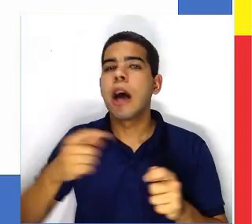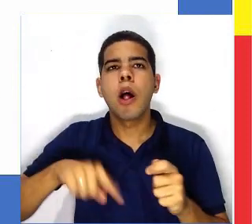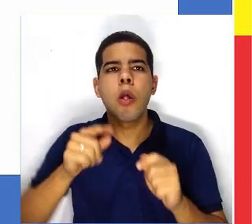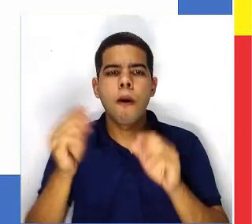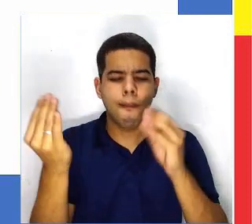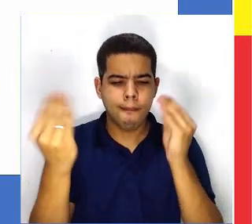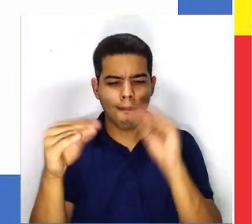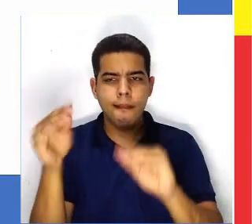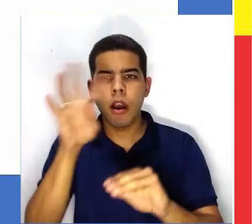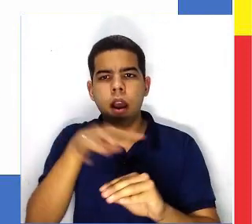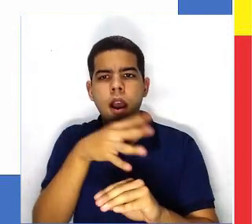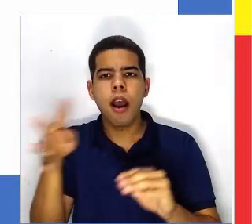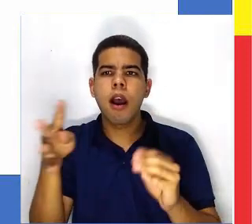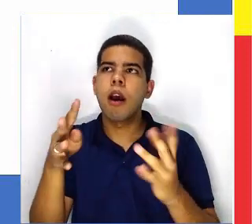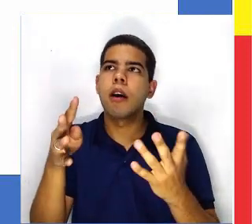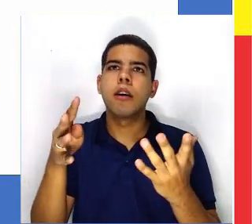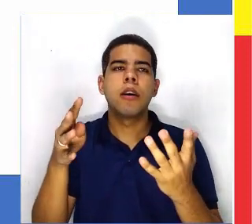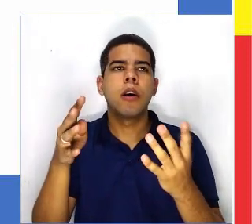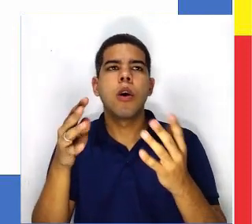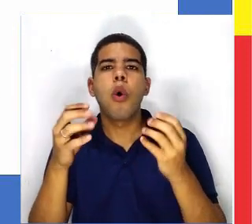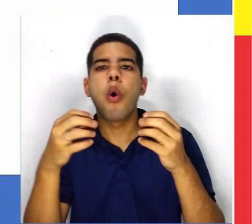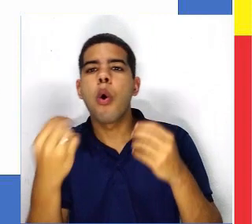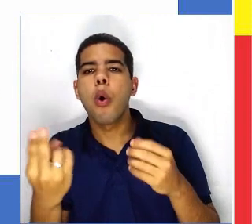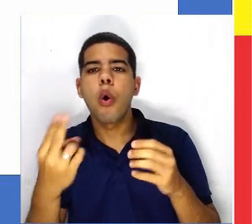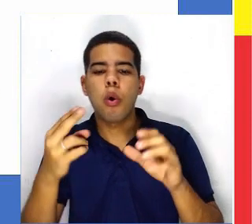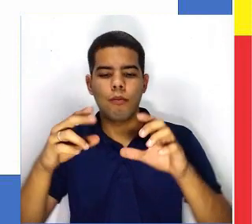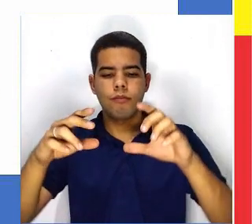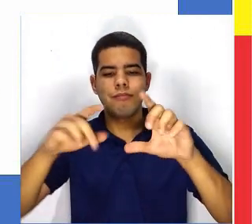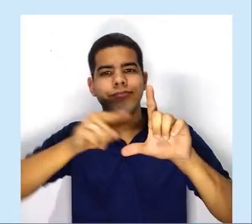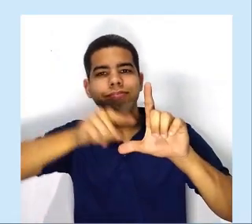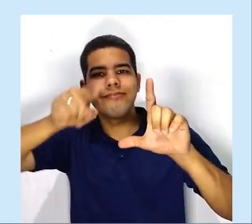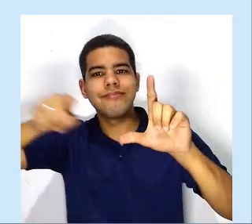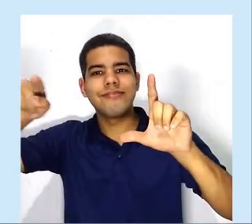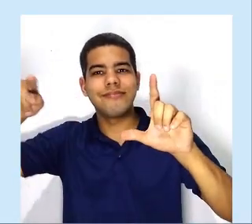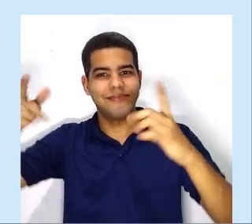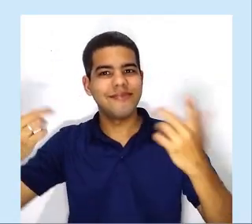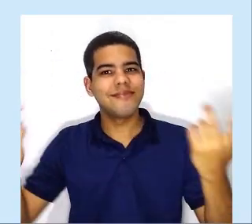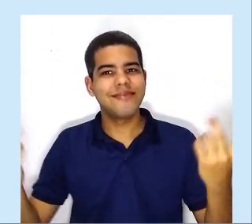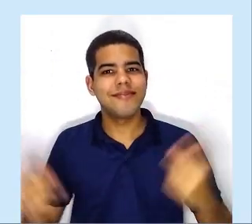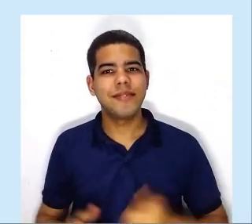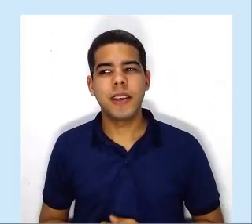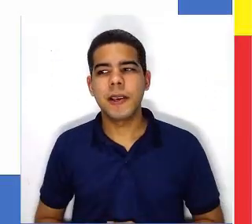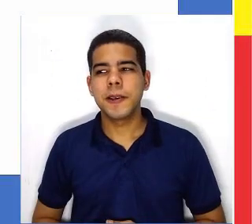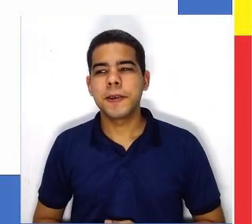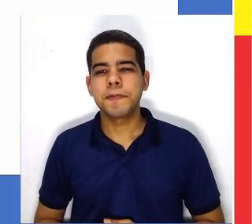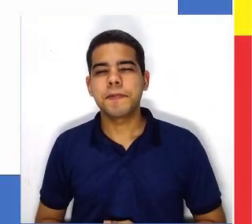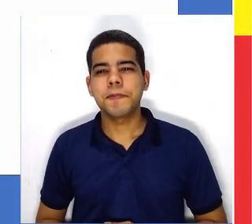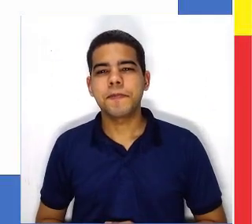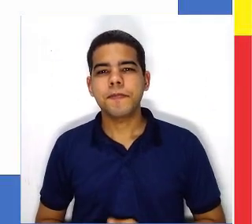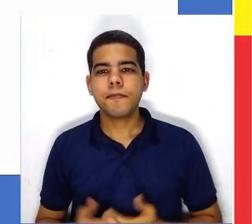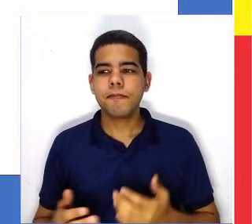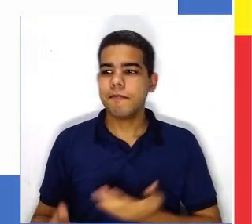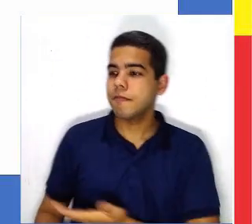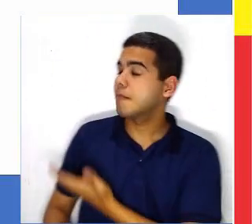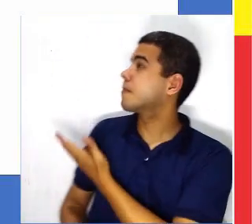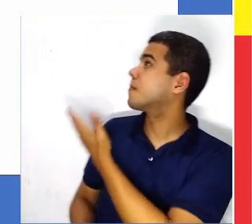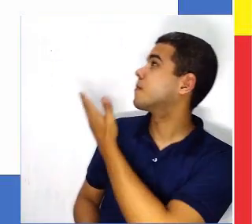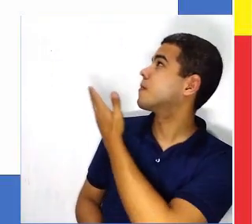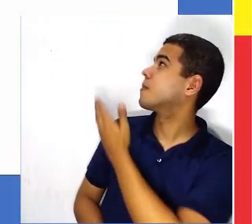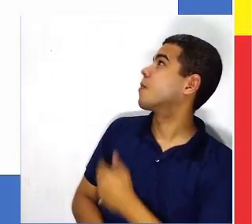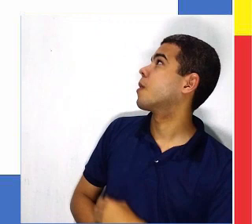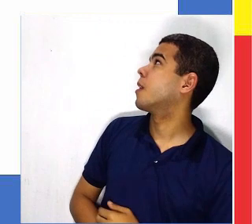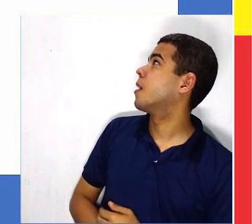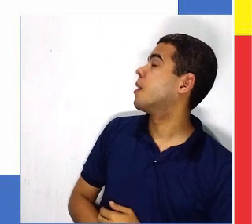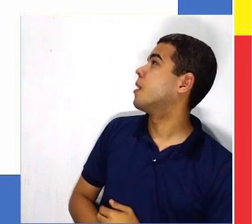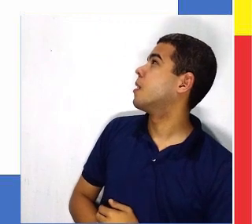representação gráficas com o uso de tabelas e de gráficos. Vamos aprender um pouquinho? Eu coloquei aí para vocês,